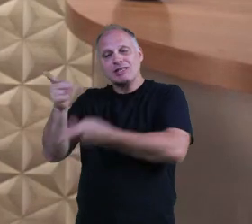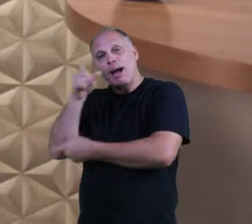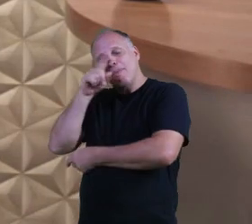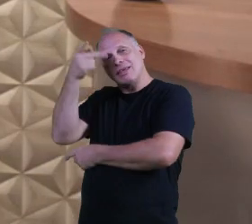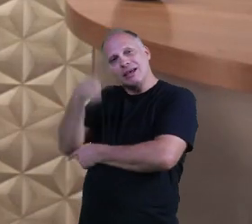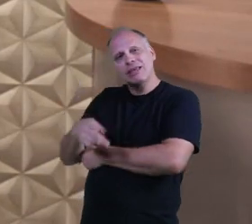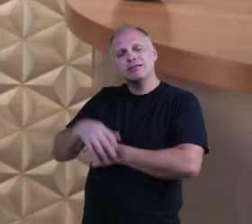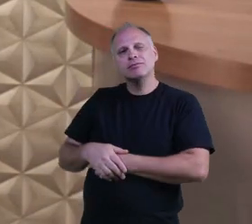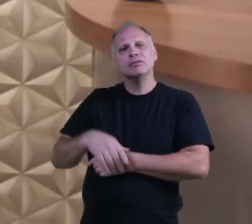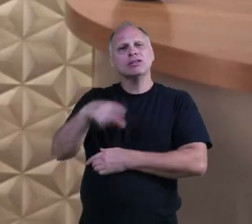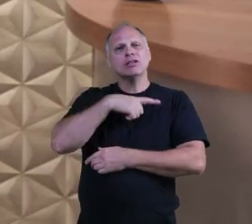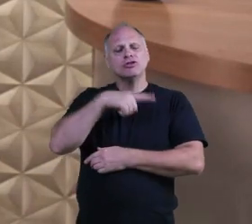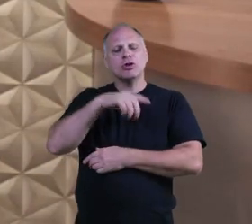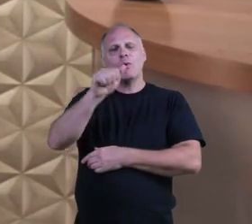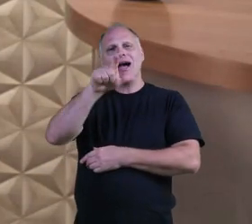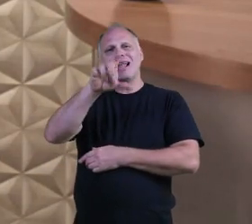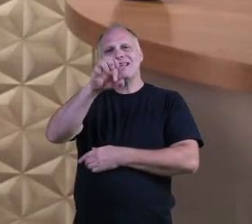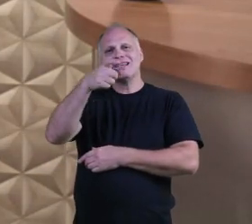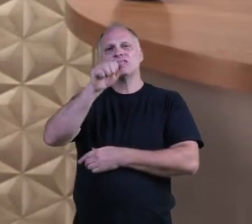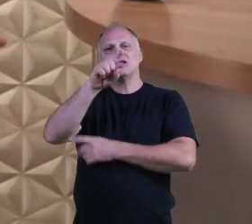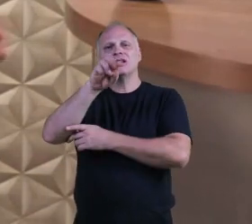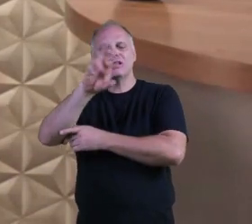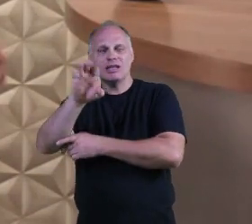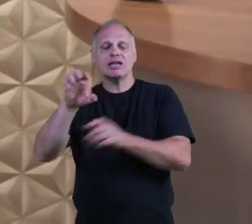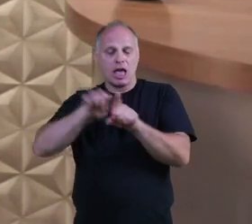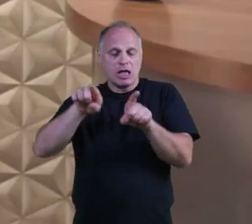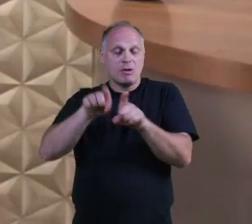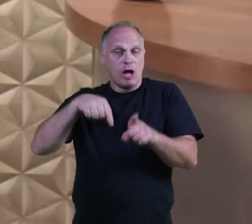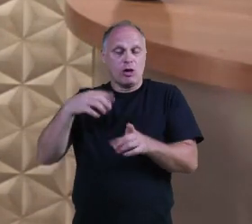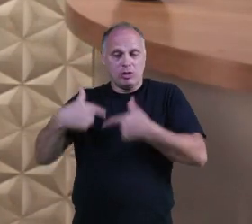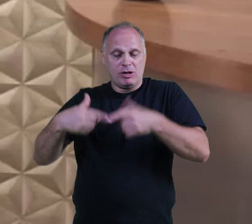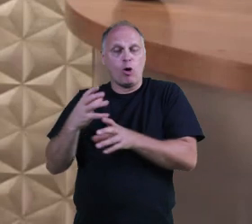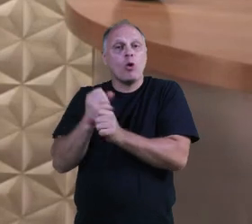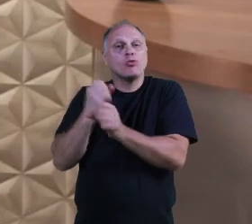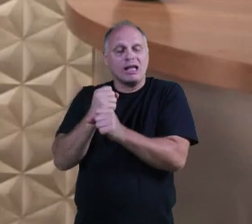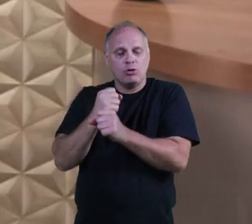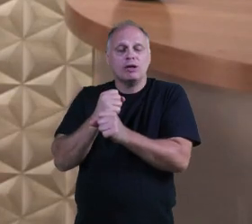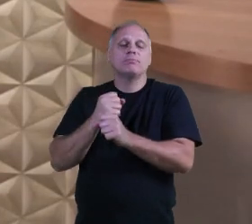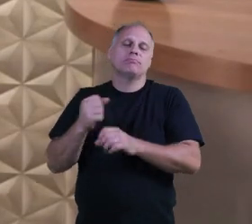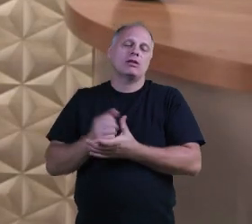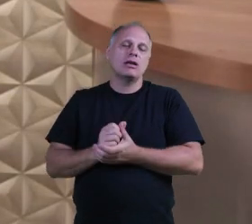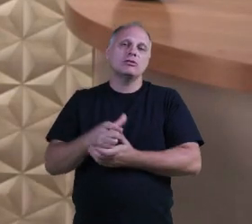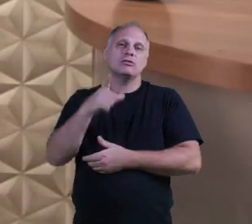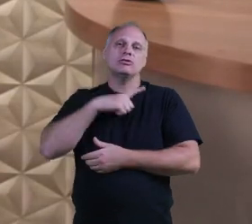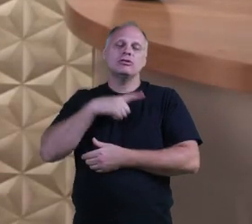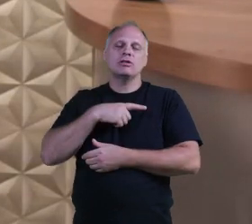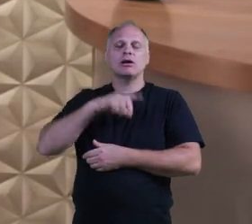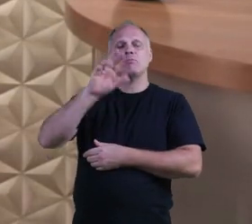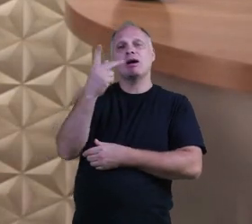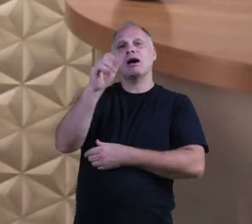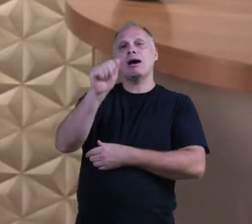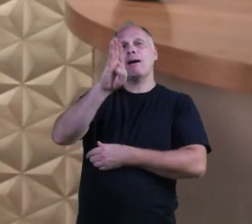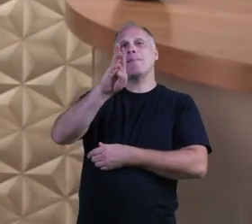Catarina, coloquei um bar lá na praia, levei o Tom, Fomos para lá,